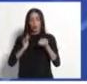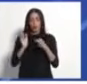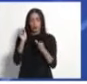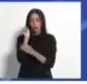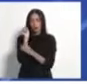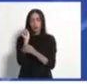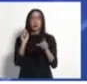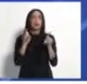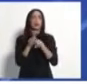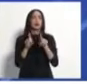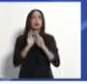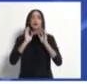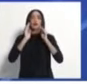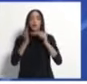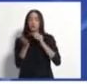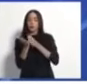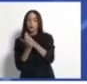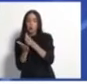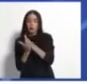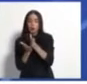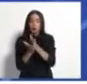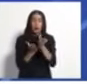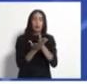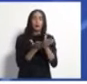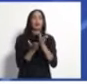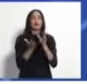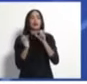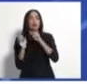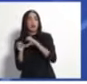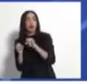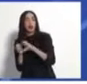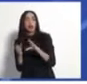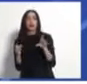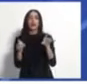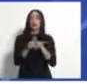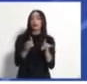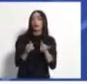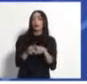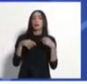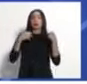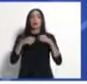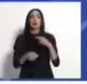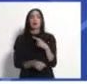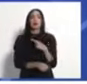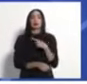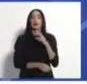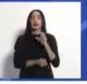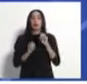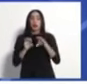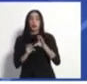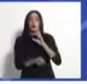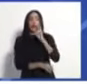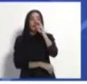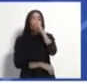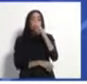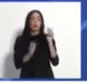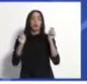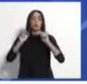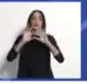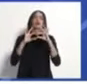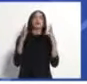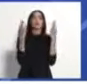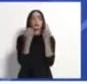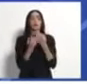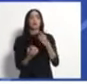segurança, ela está focada em várias coisas, na educação, porque precisa de uma educação forte para que as famílias possam